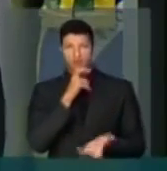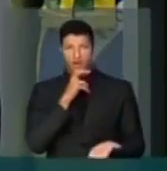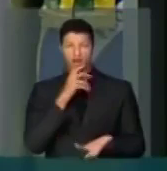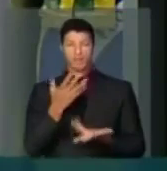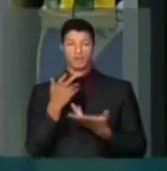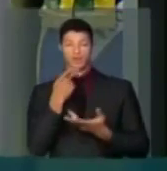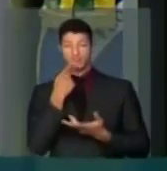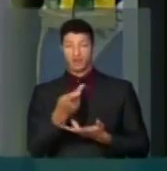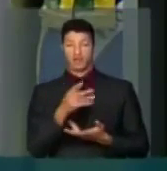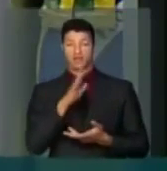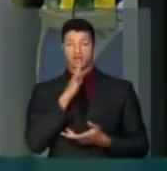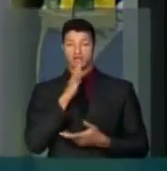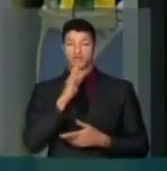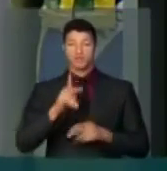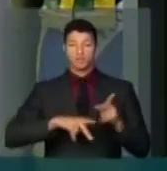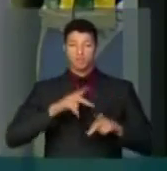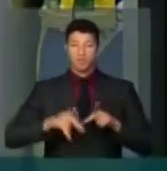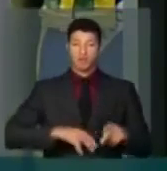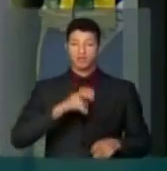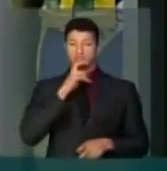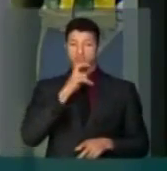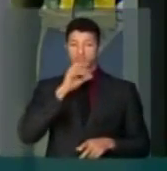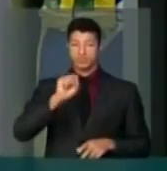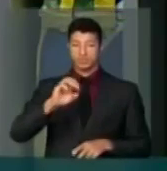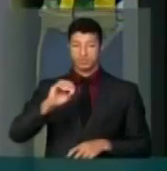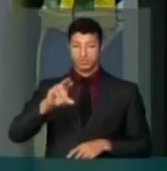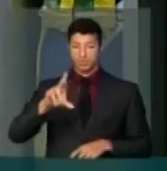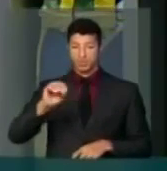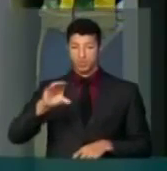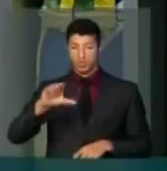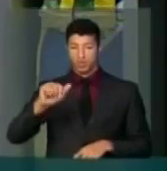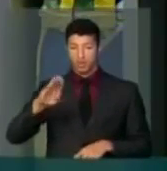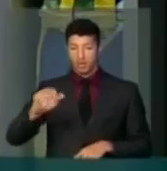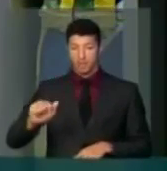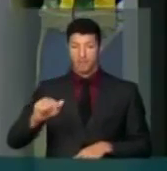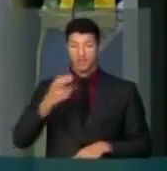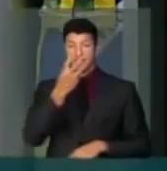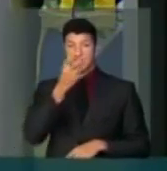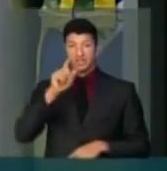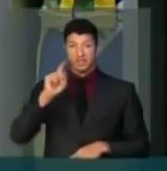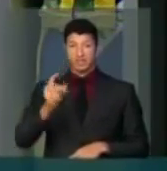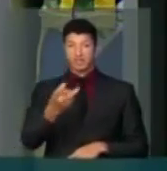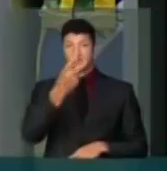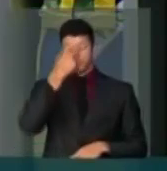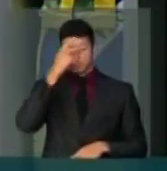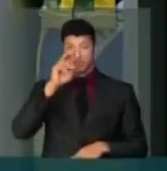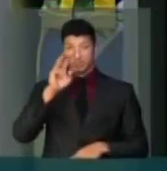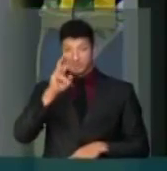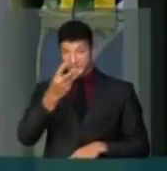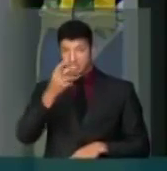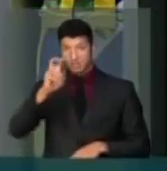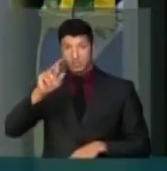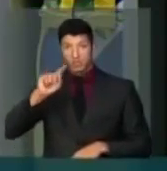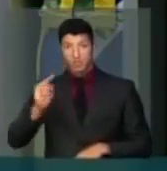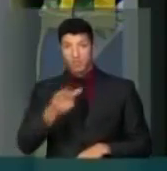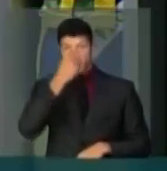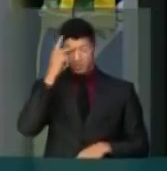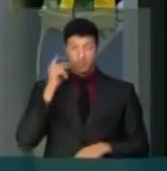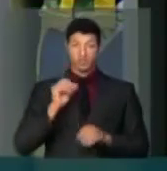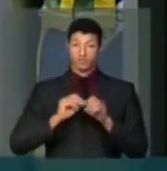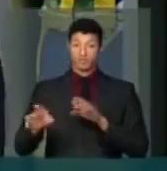deixar o reconhecimento à população de Sorocaba, onde 35 mil pessoas estiveram lá